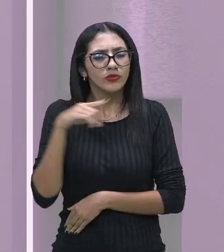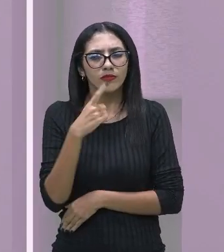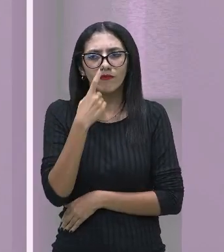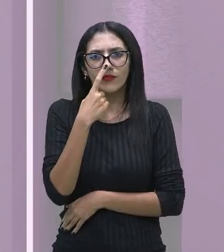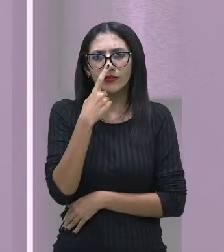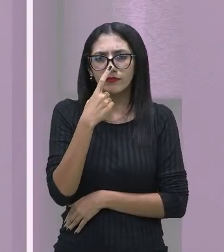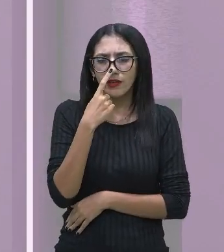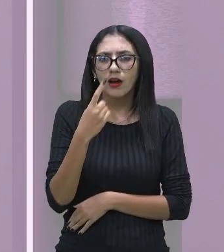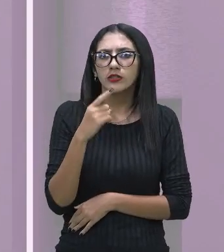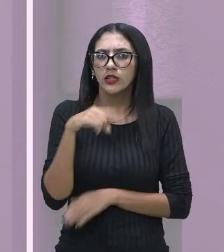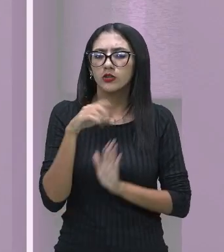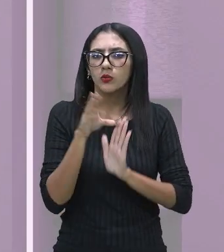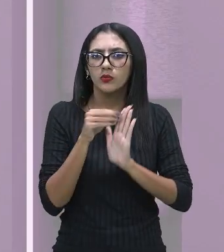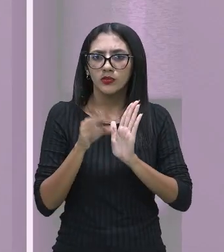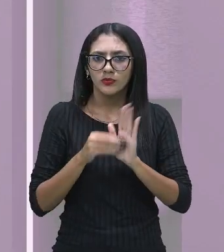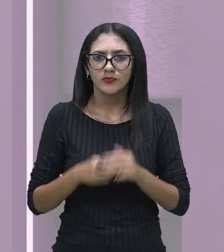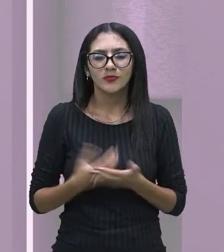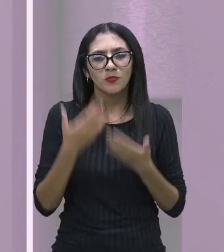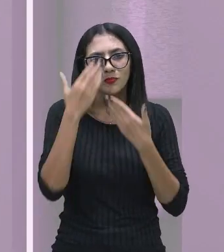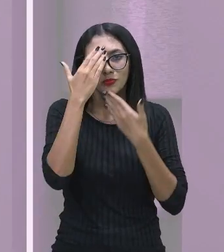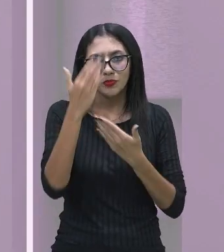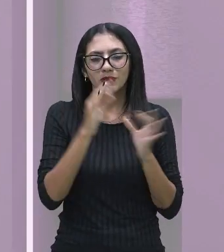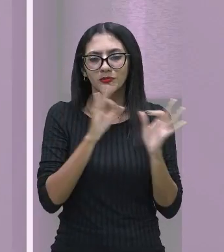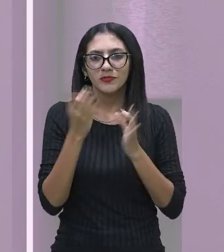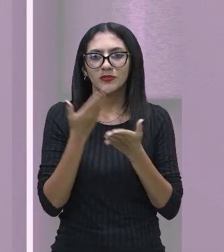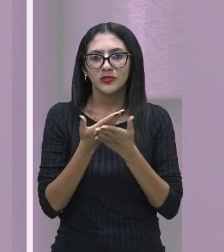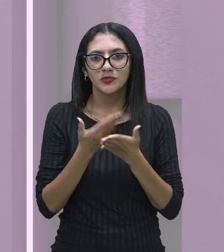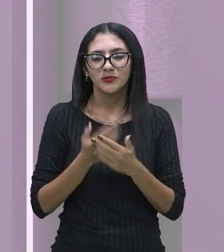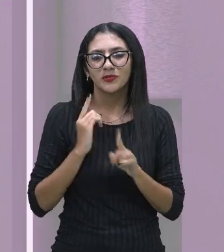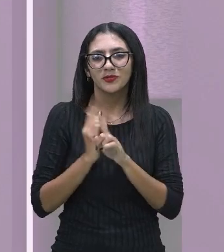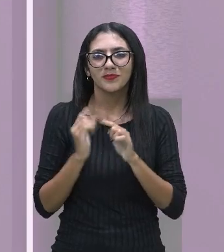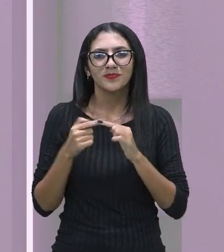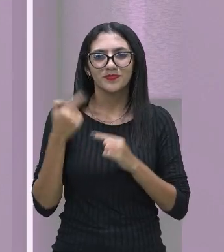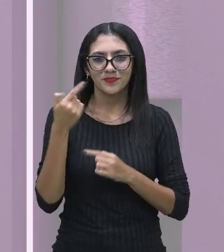com esse conteúdo. Então, muito obrigada pela sua companhia e até